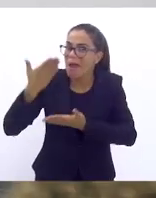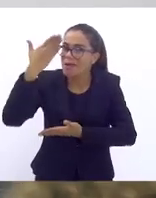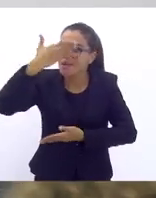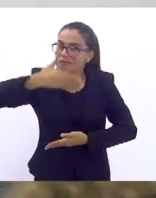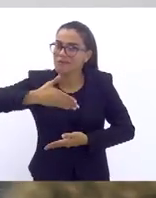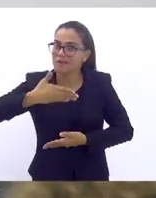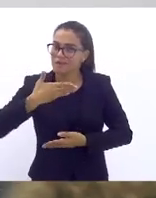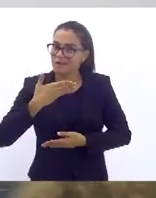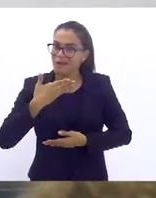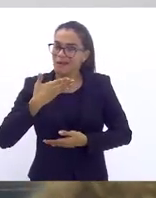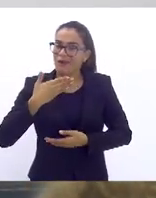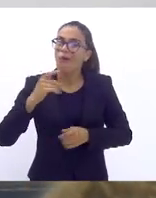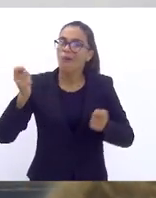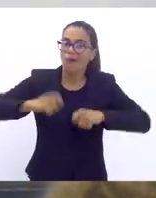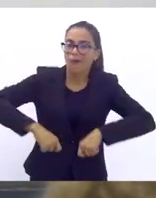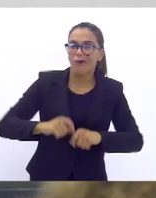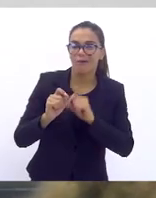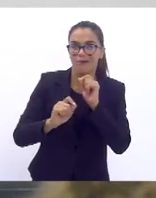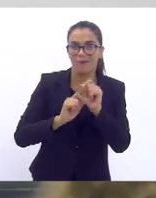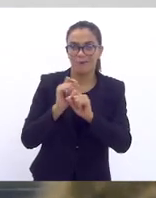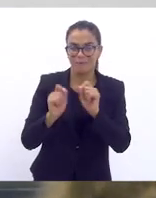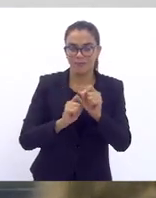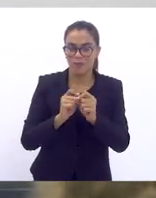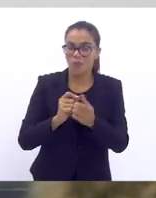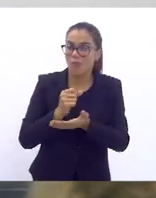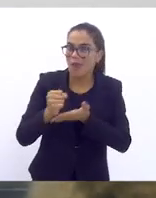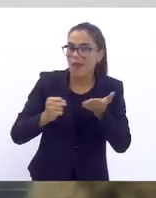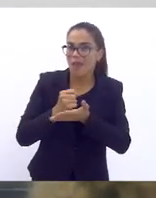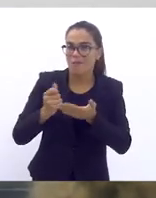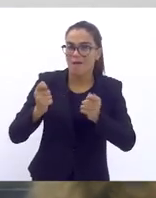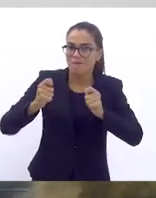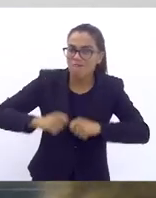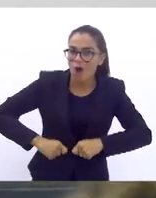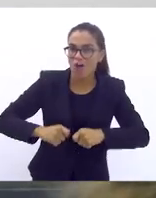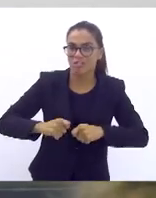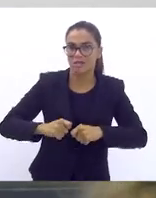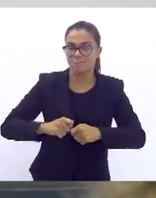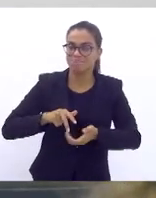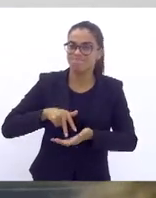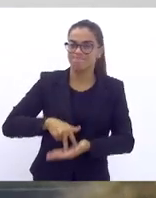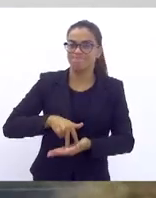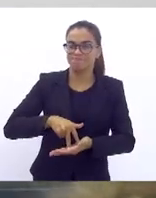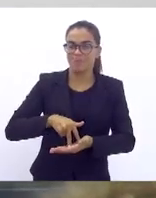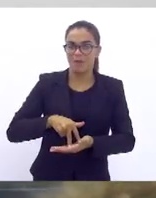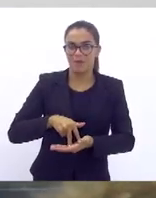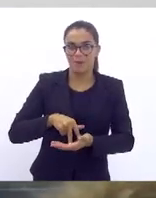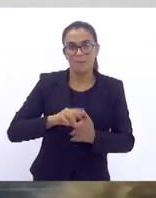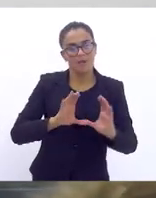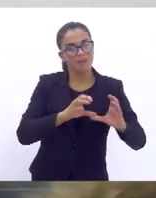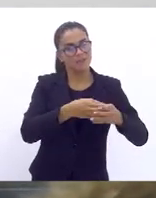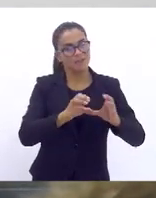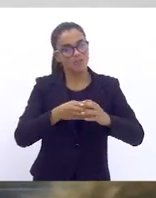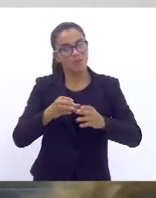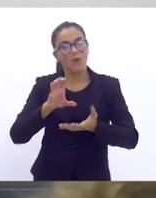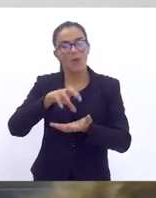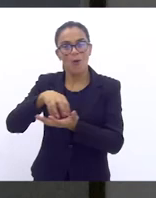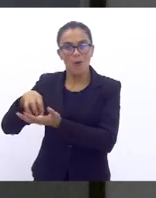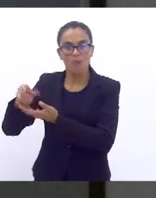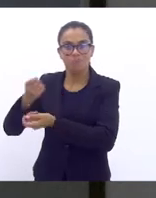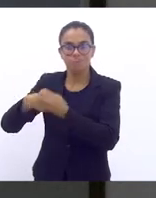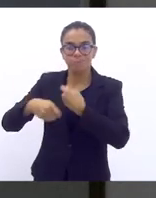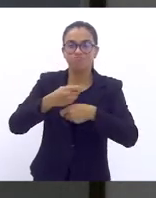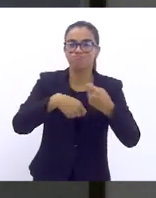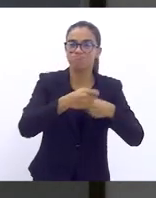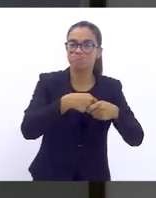evidências o que permite uma base forte e sustentável para que esses complexos possam ser o desenvolvedores né